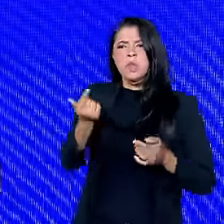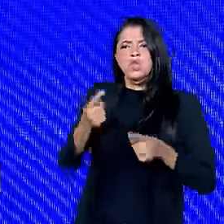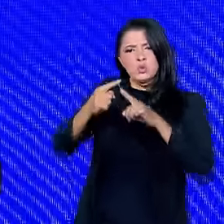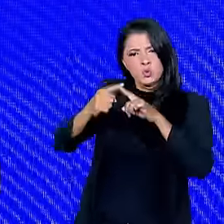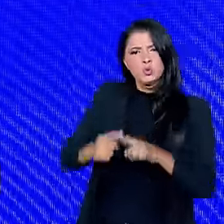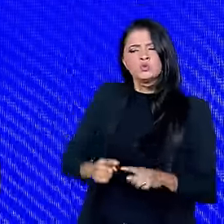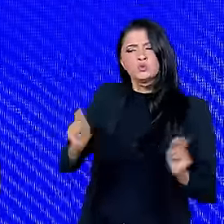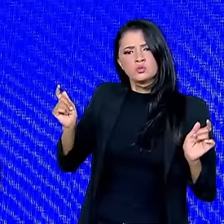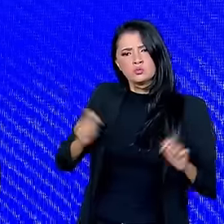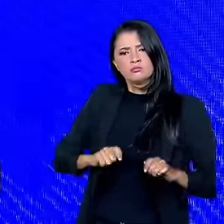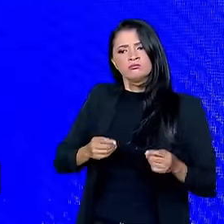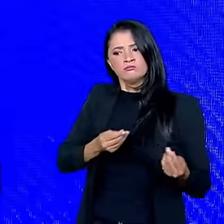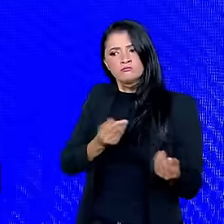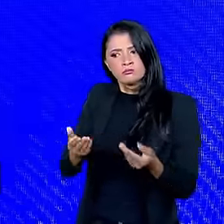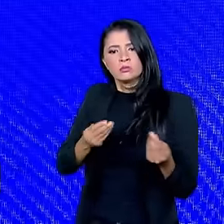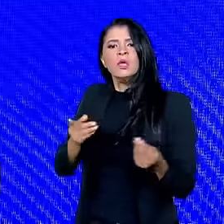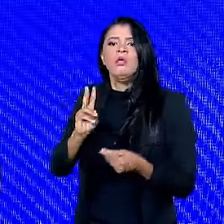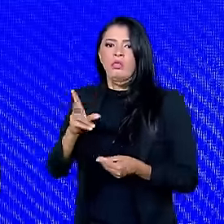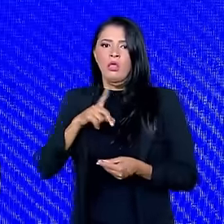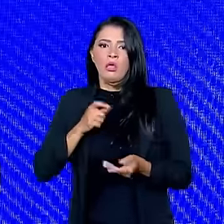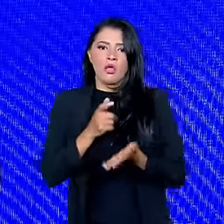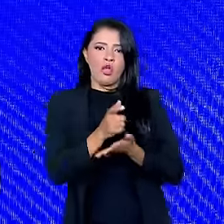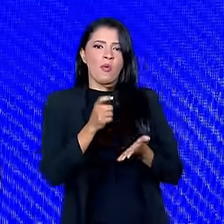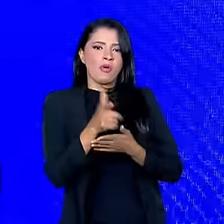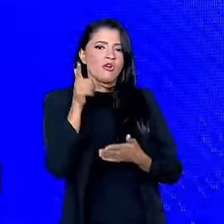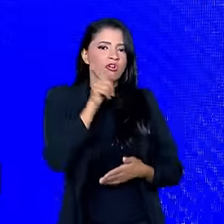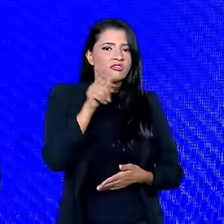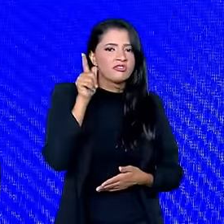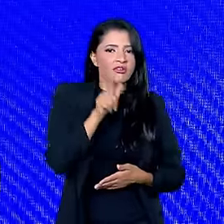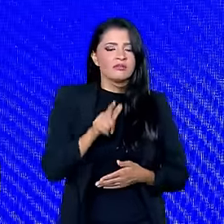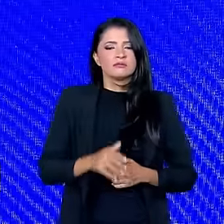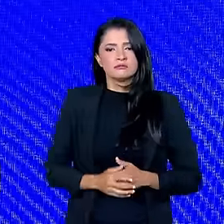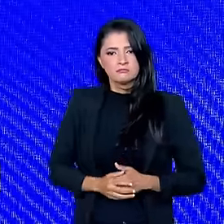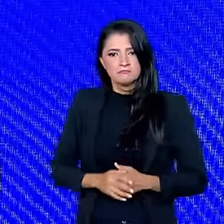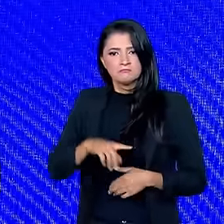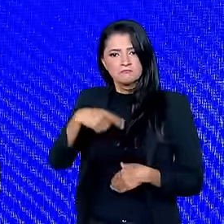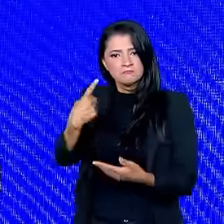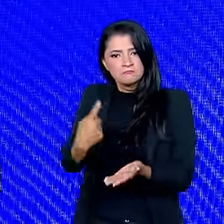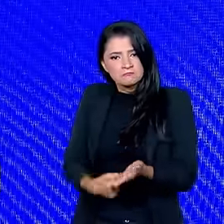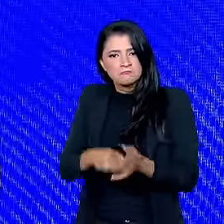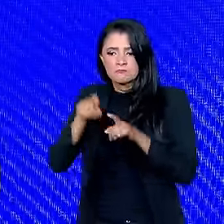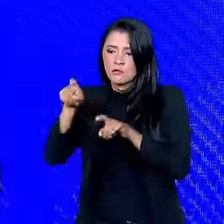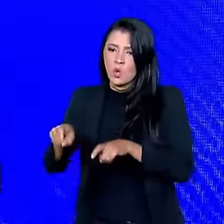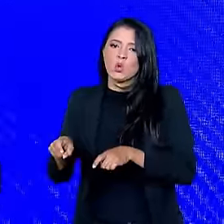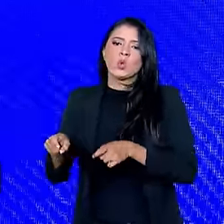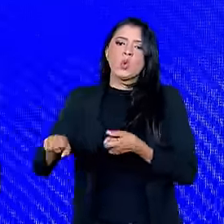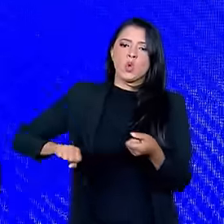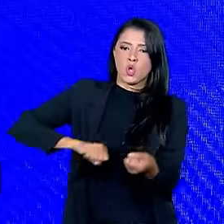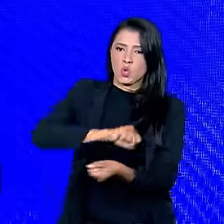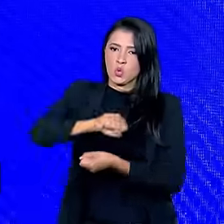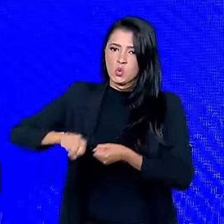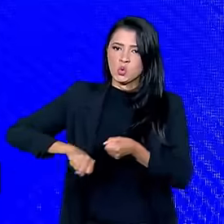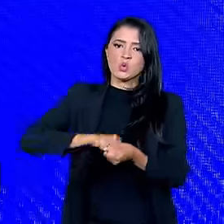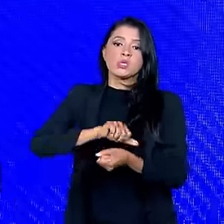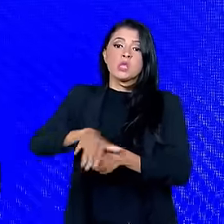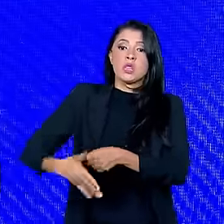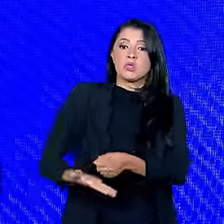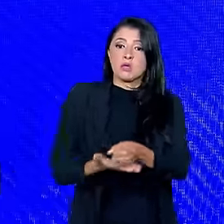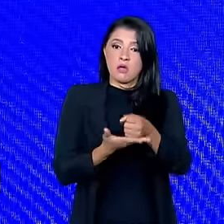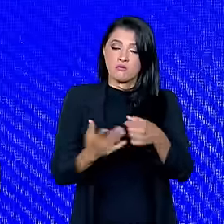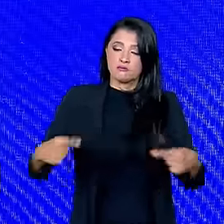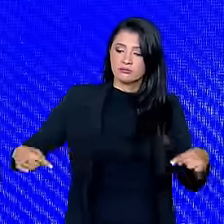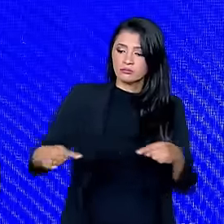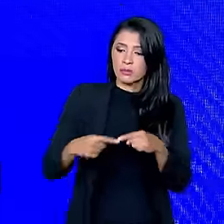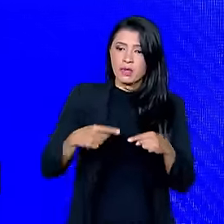e garantia de fornecimento. Estamos comprometidos com uma agricultura sustentável e alinhada